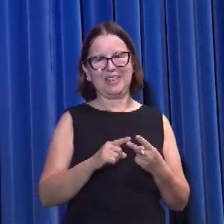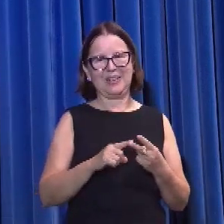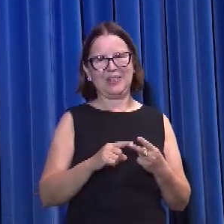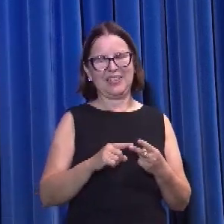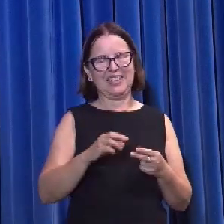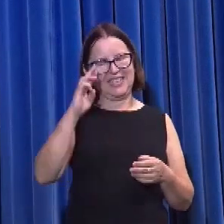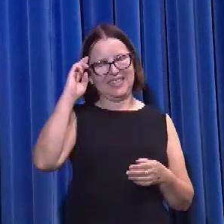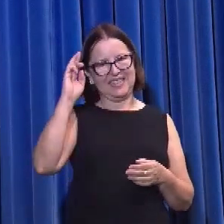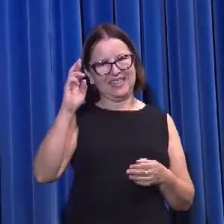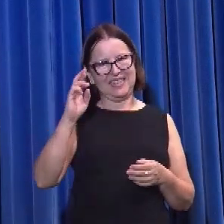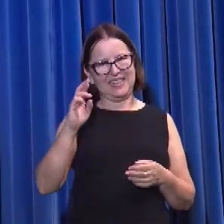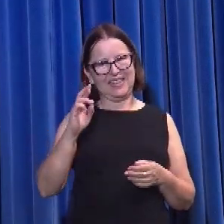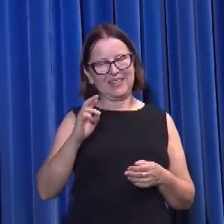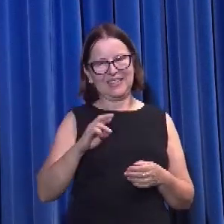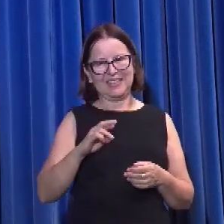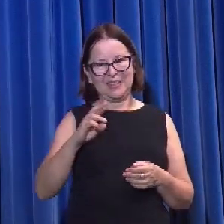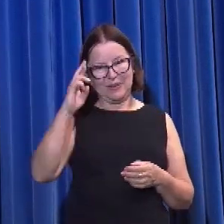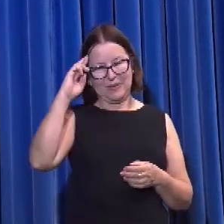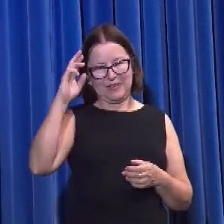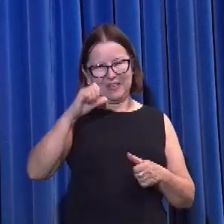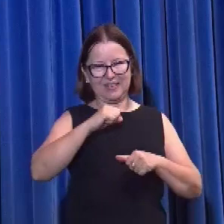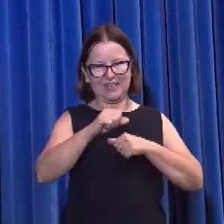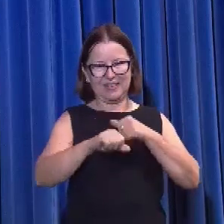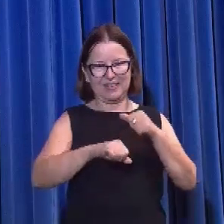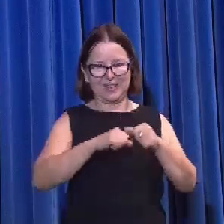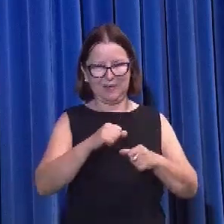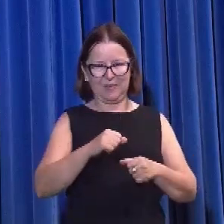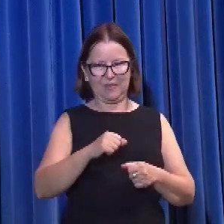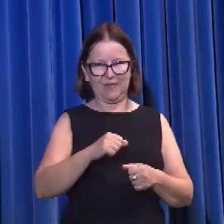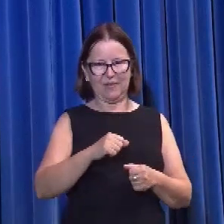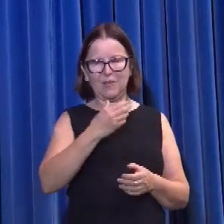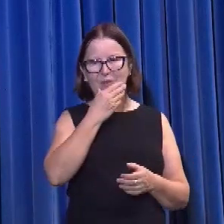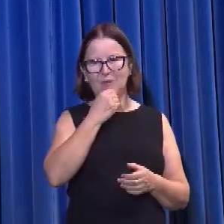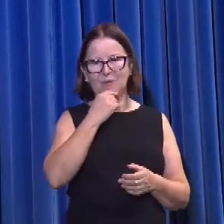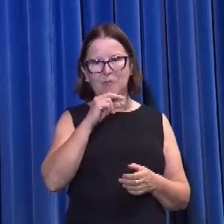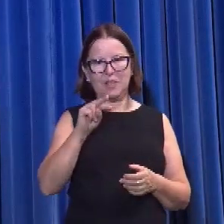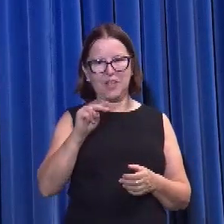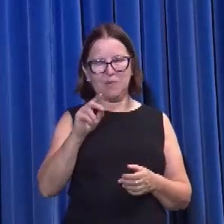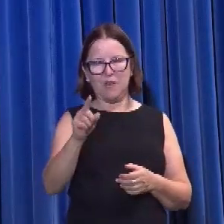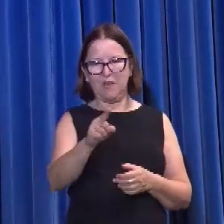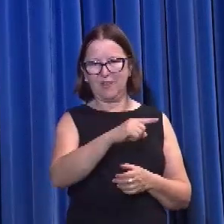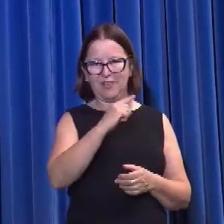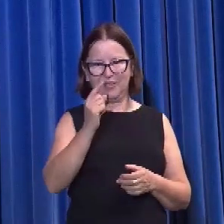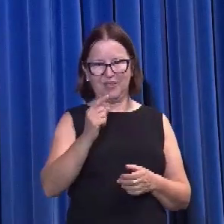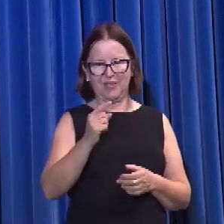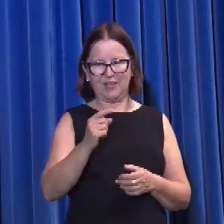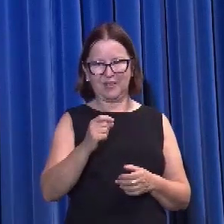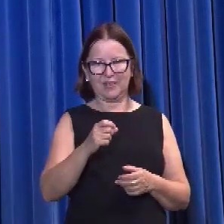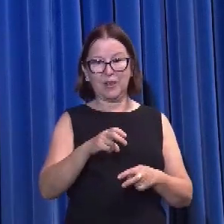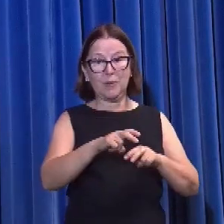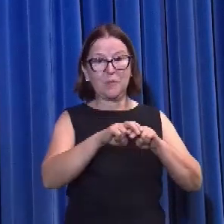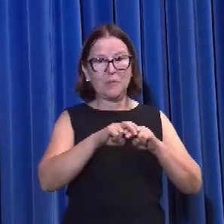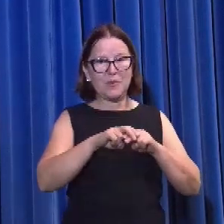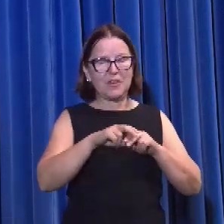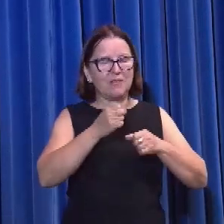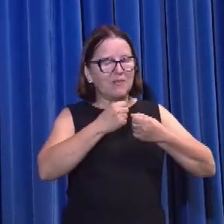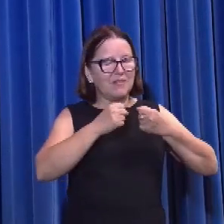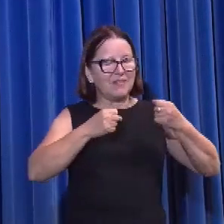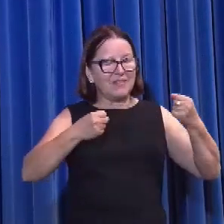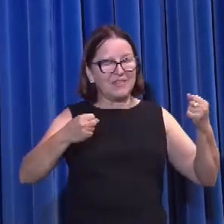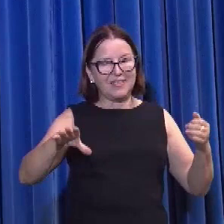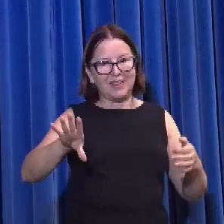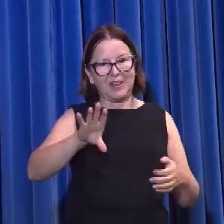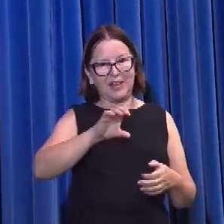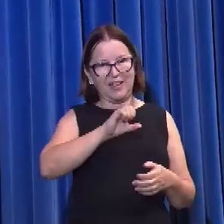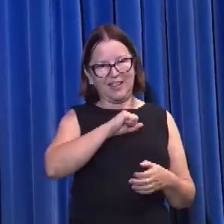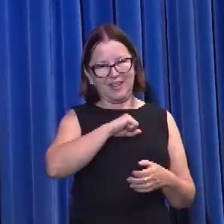se tornou um homem como nós, tão grande era o seu amor por nós. Ele